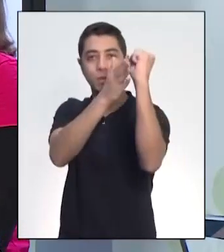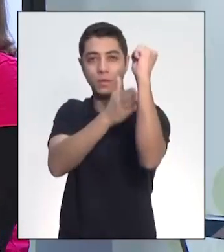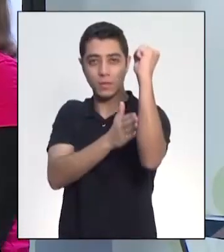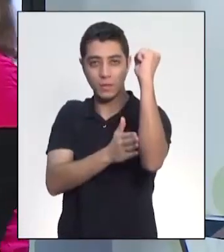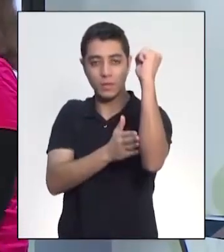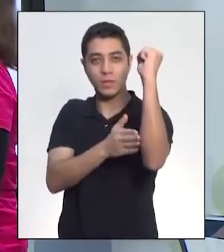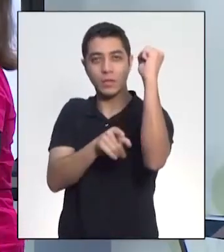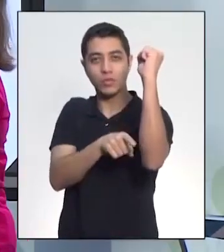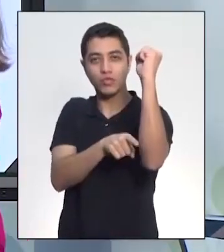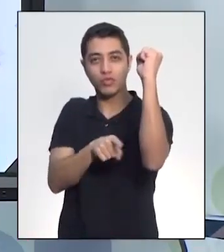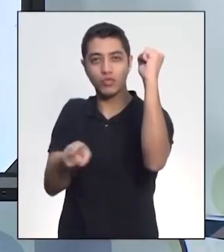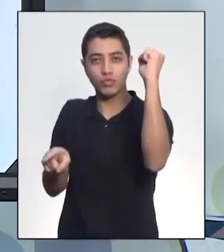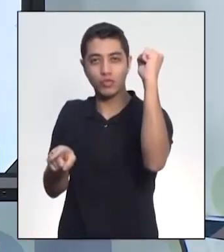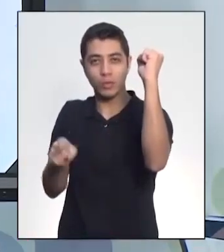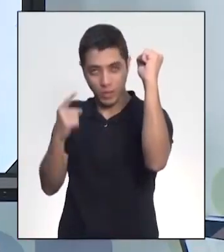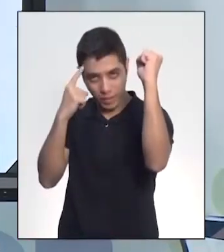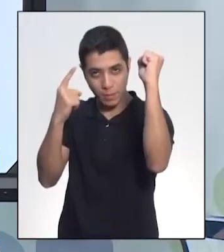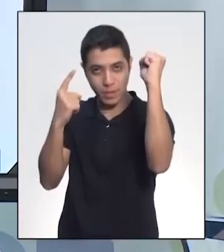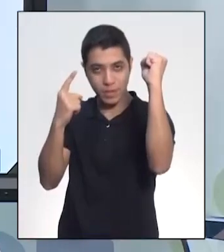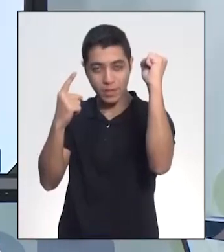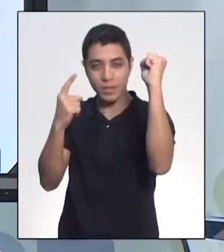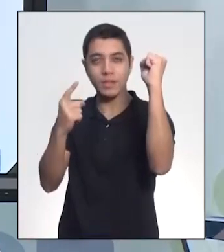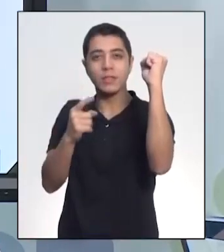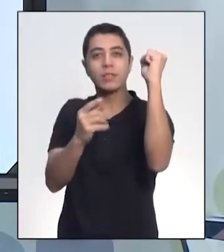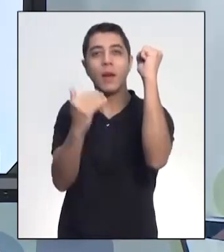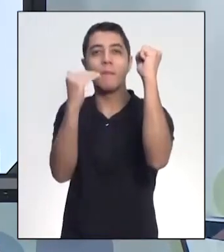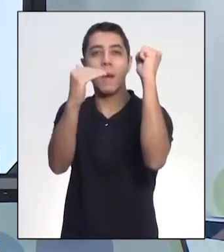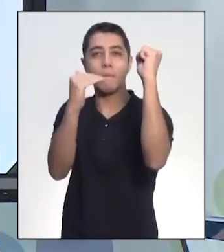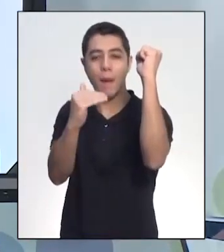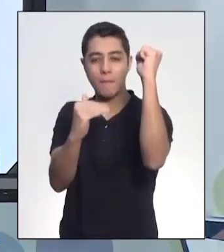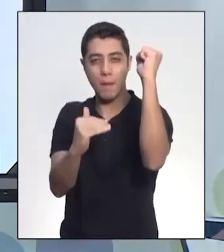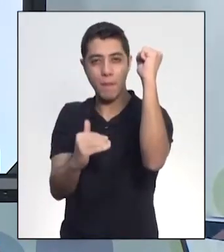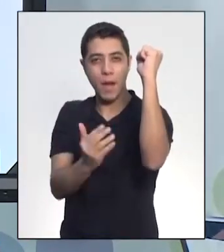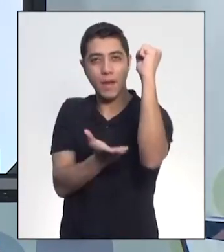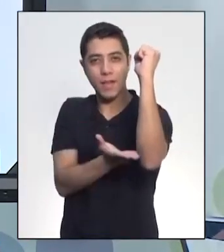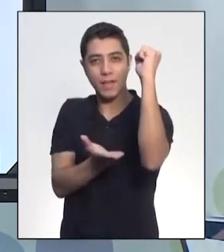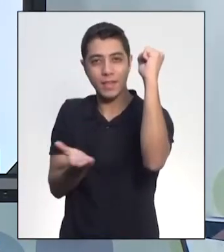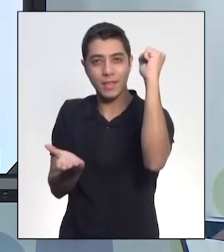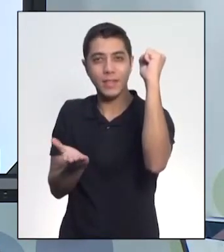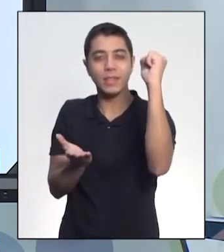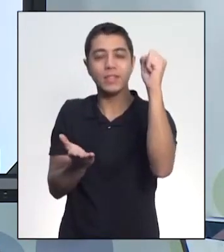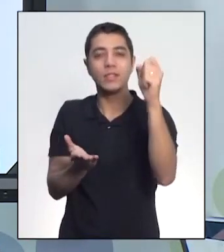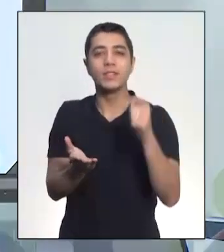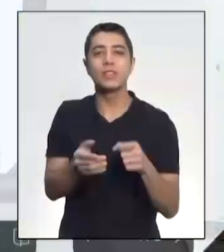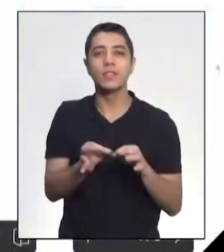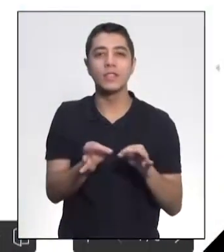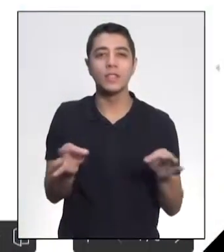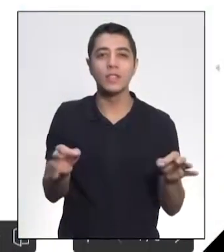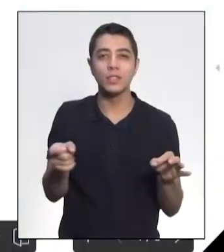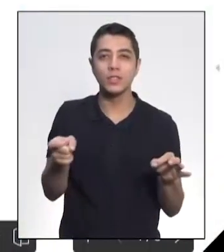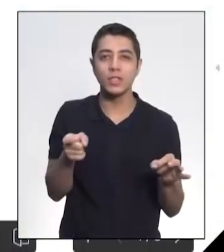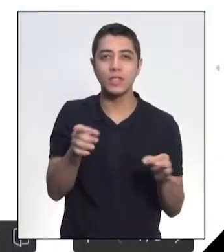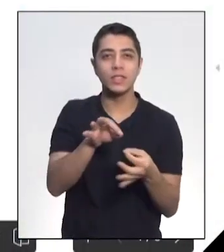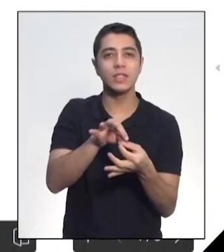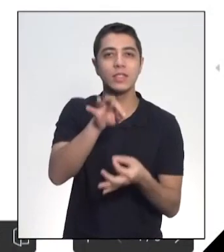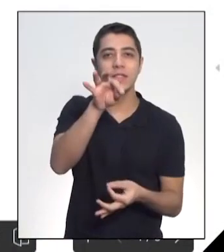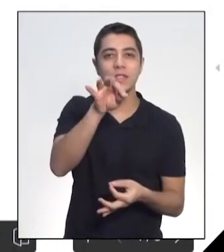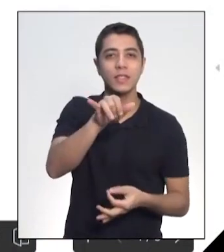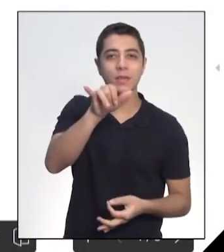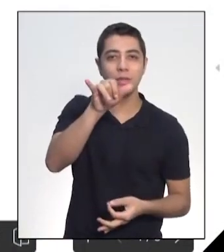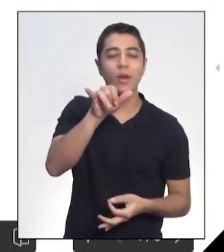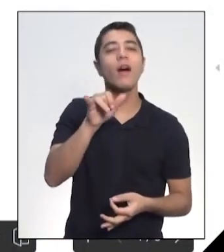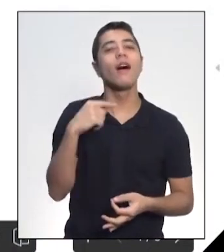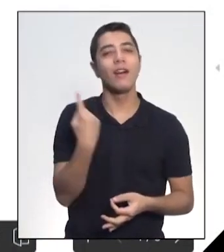funções incompletas. F de x igual a ax², lembra? Essa função incompleta é aquela onde a